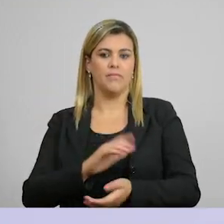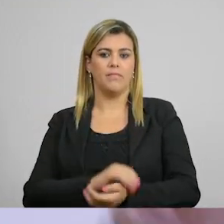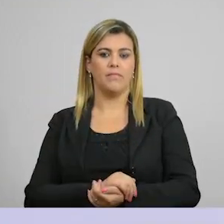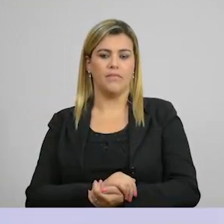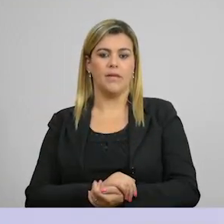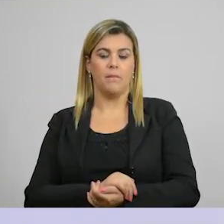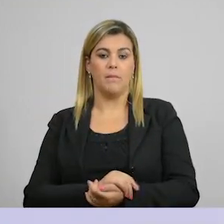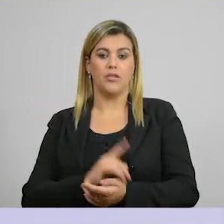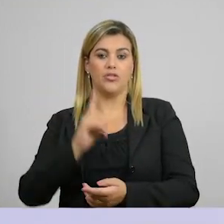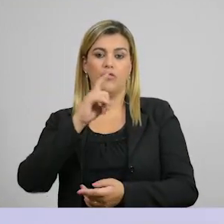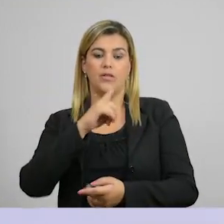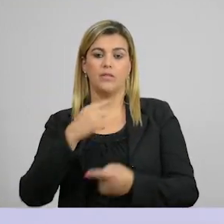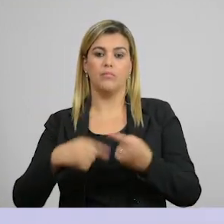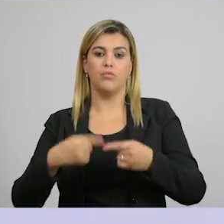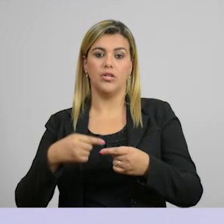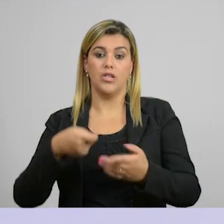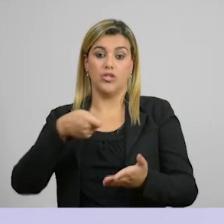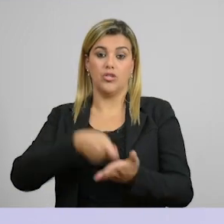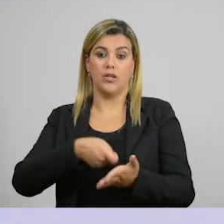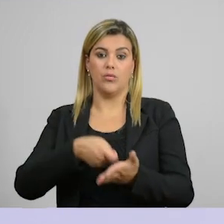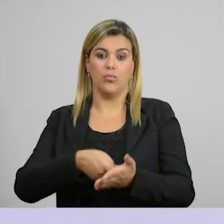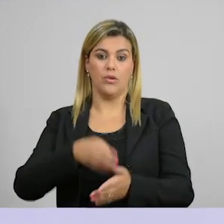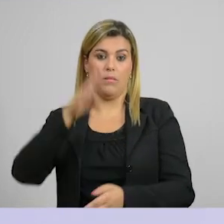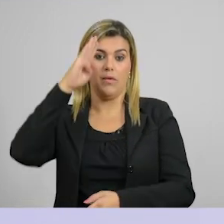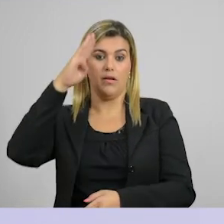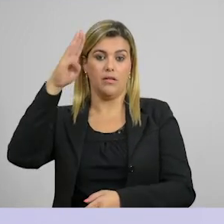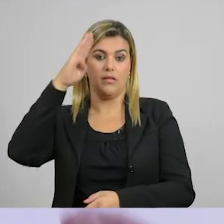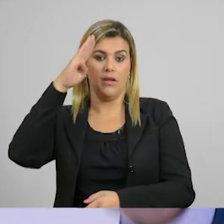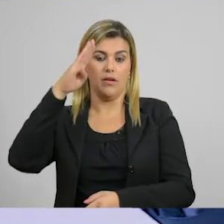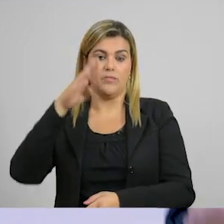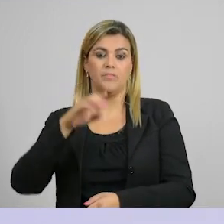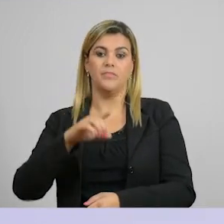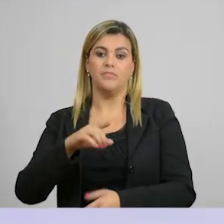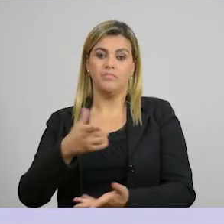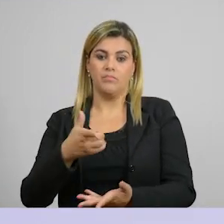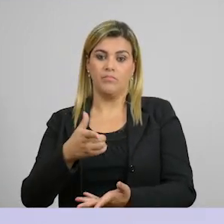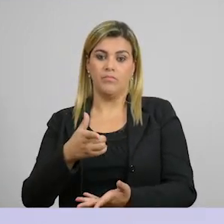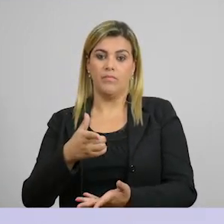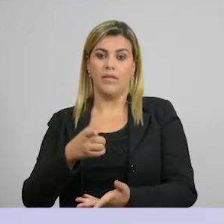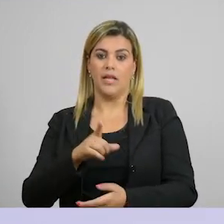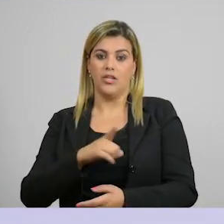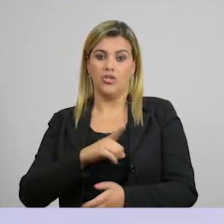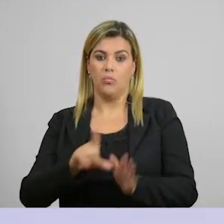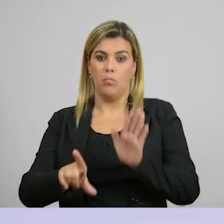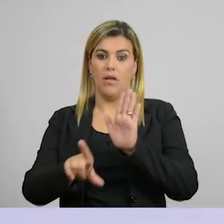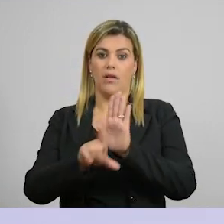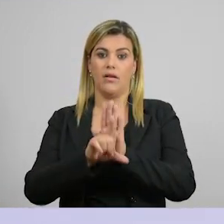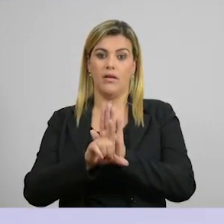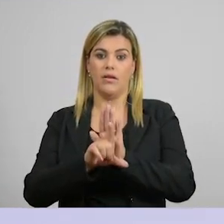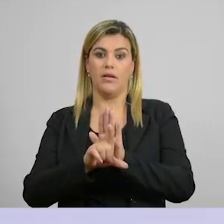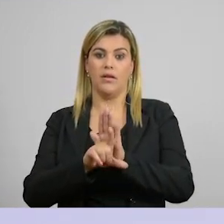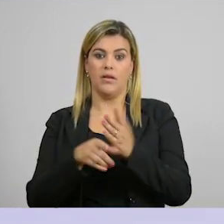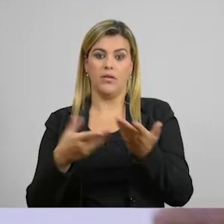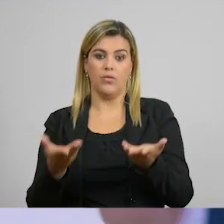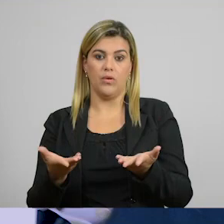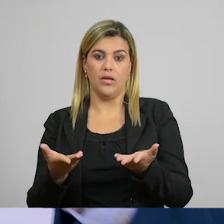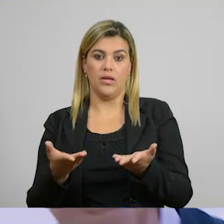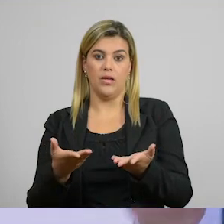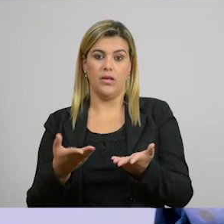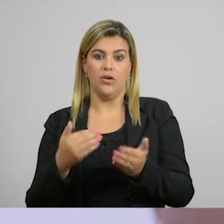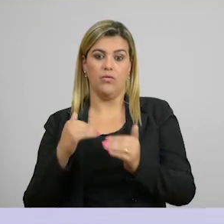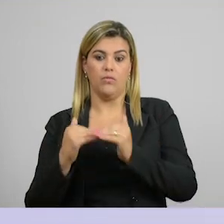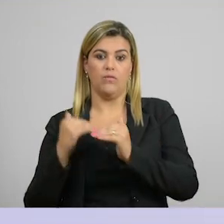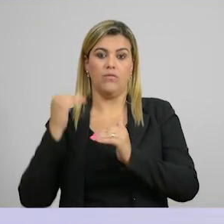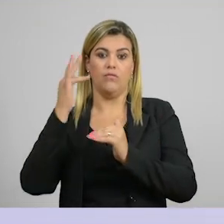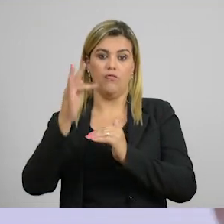fase mais aguda ali da última ditadura militar, vira um projeto, vira uma lei, né, um decreto-lei, que nos